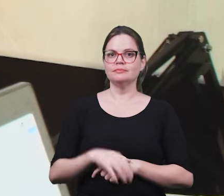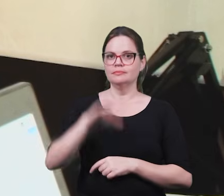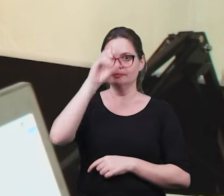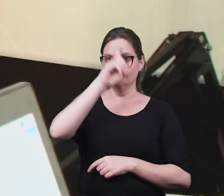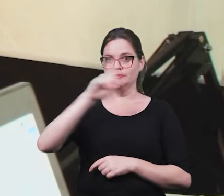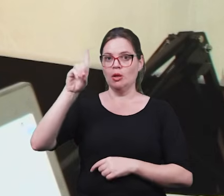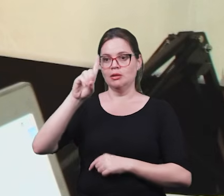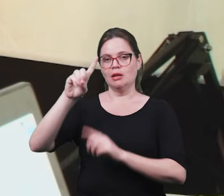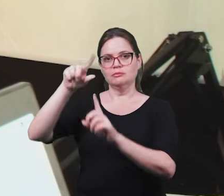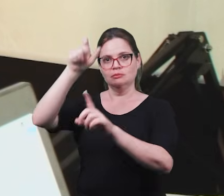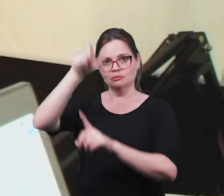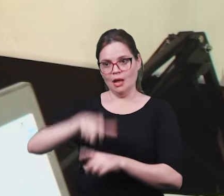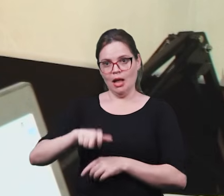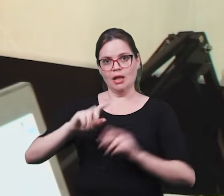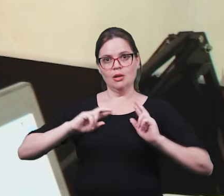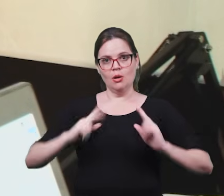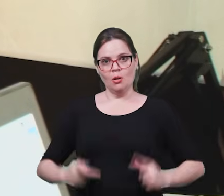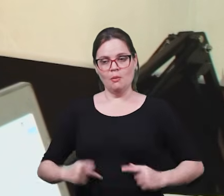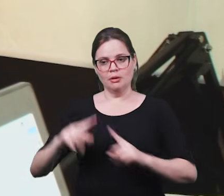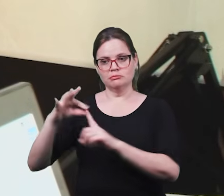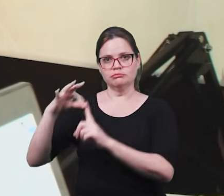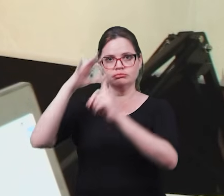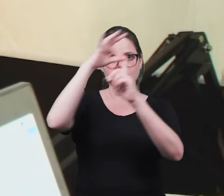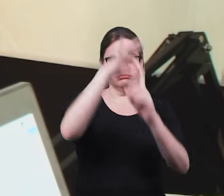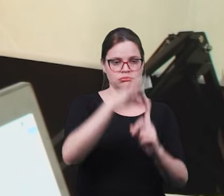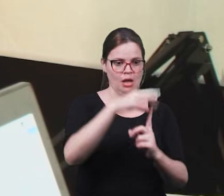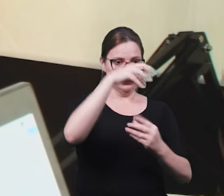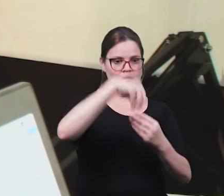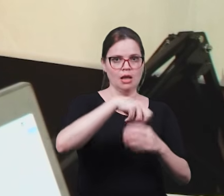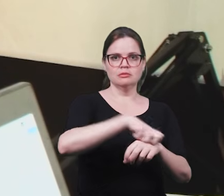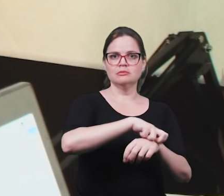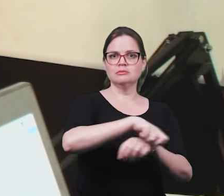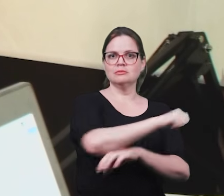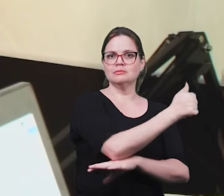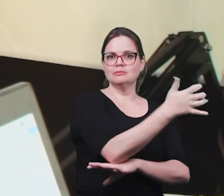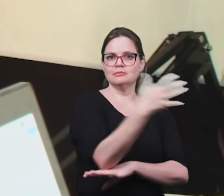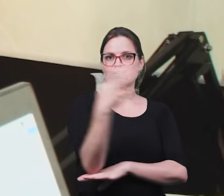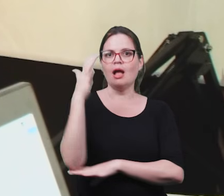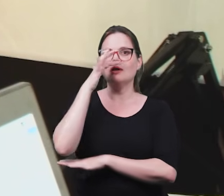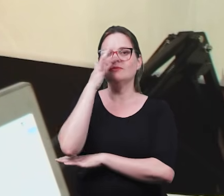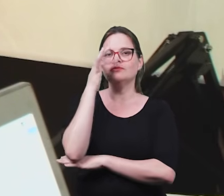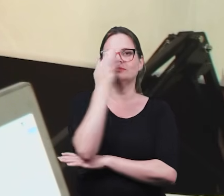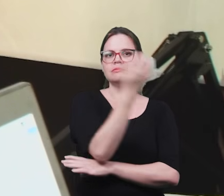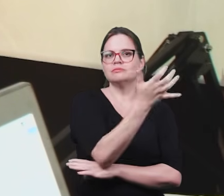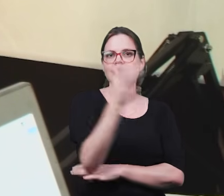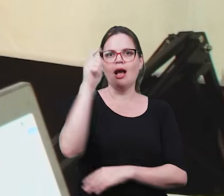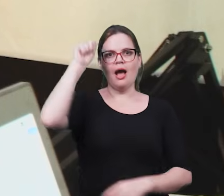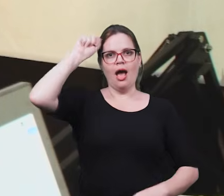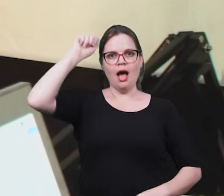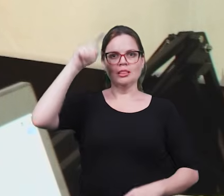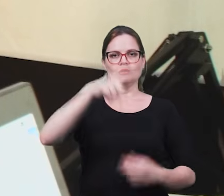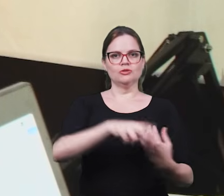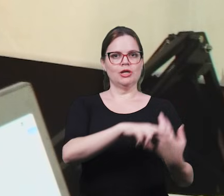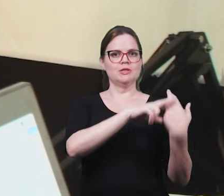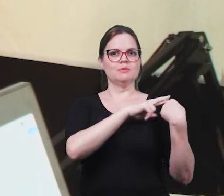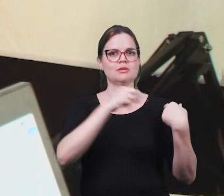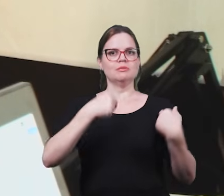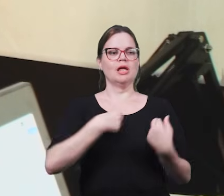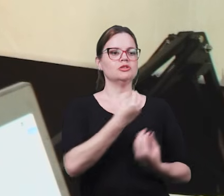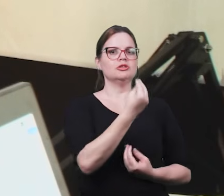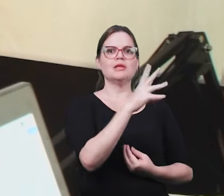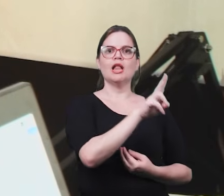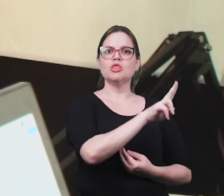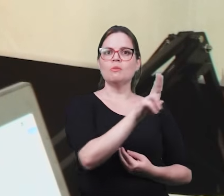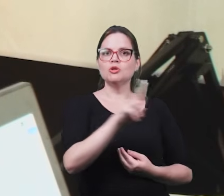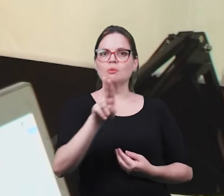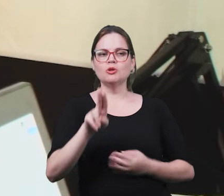o colocou no jardim, autoridade para governar sobre todas as coisas. Adão pôs nome aos gados que ali estavam,